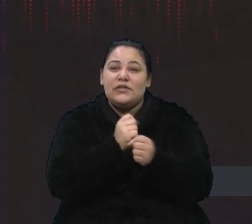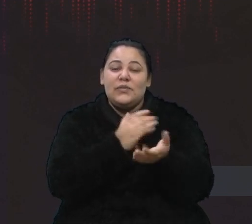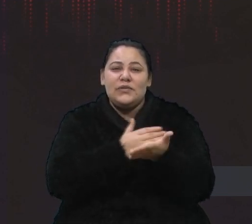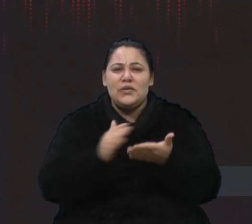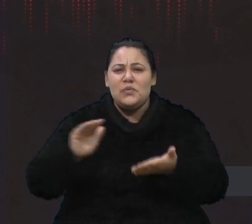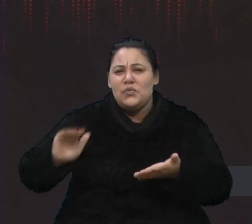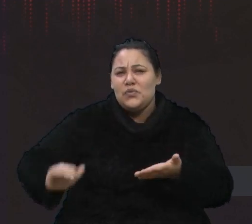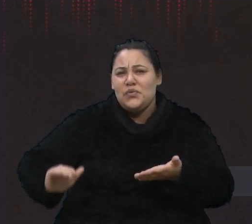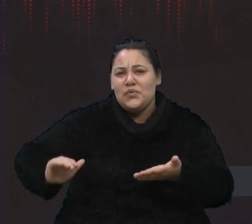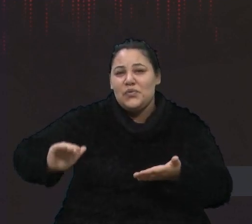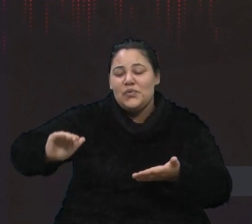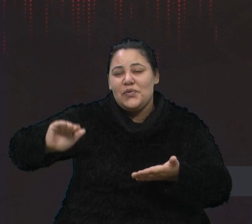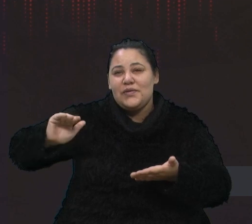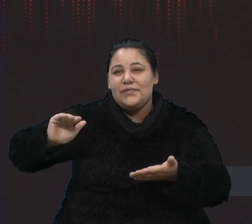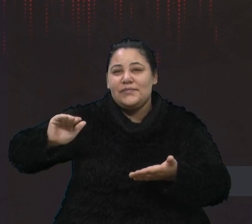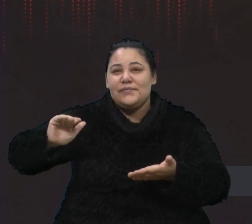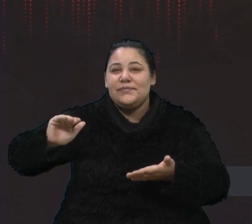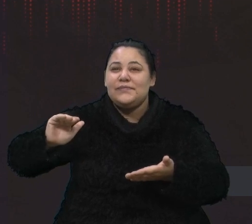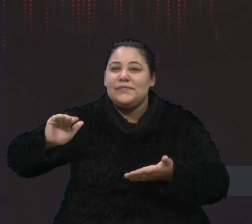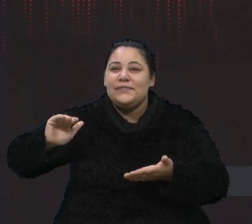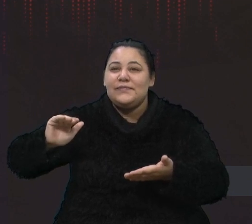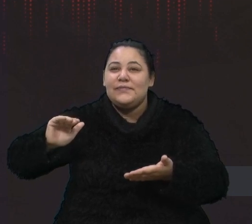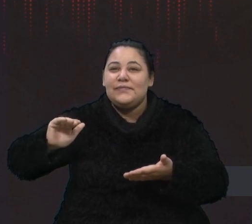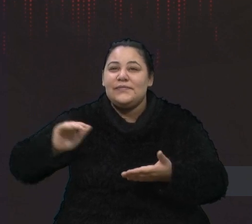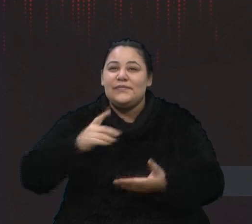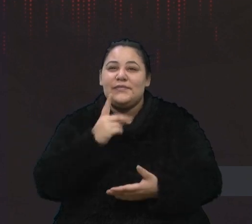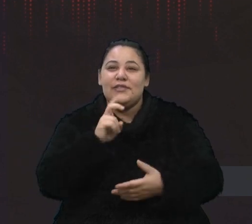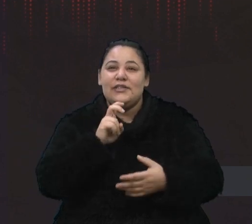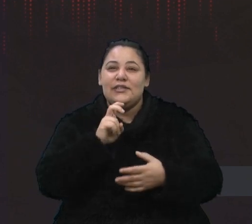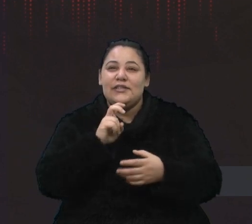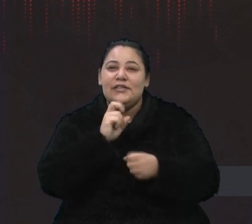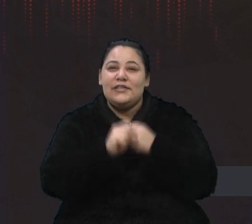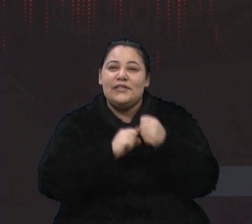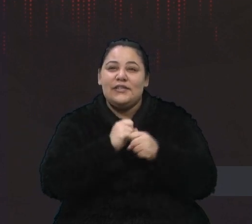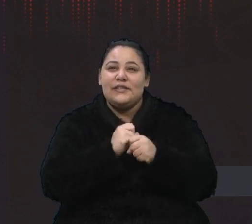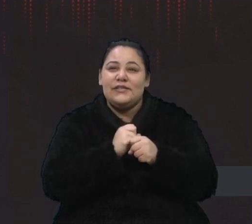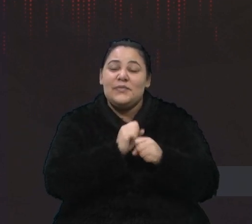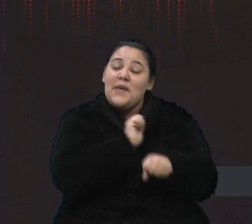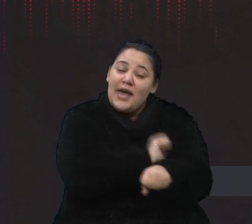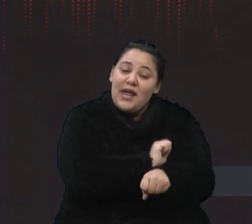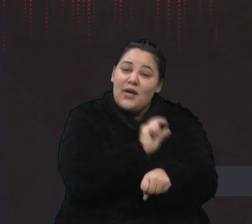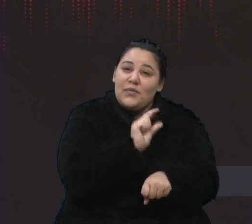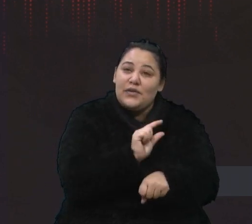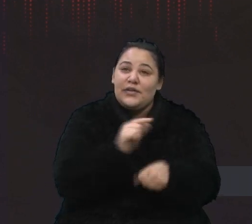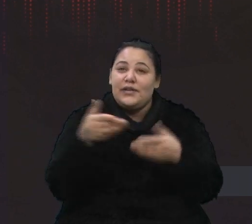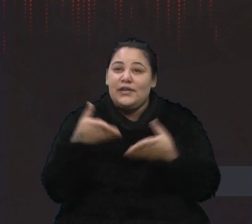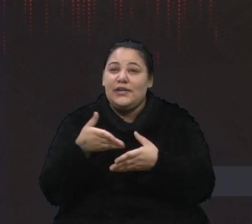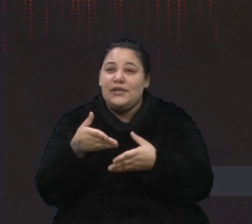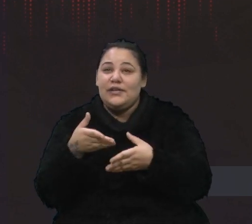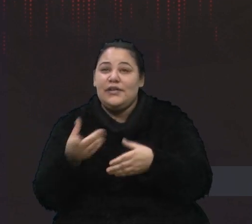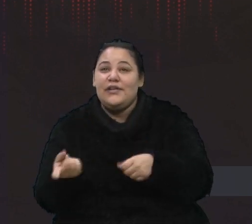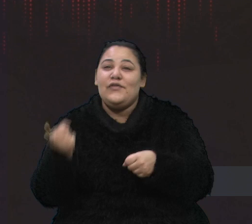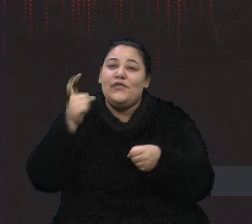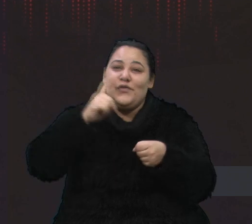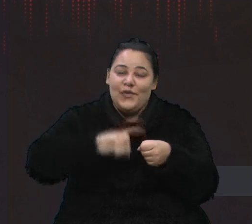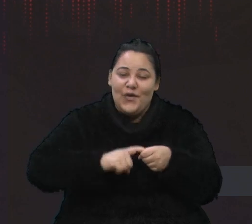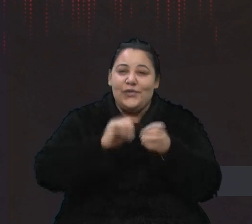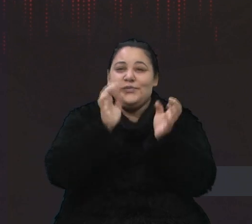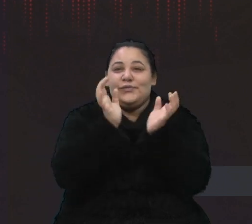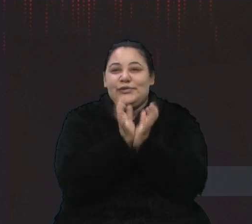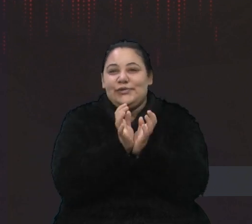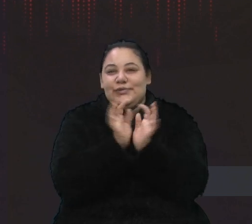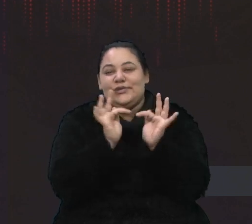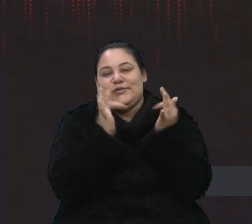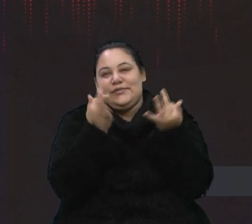pequeno, dancei 15 anos com eles, dei uma parada. Agora estou retornando de volta a essa